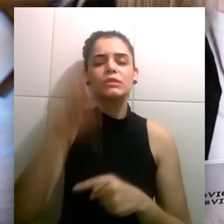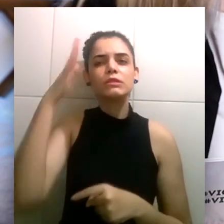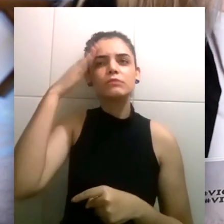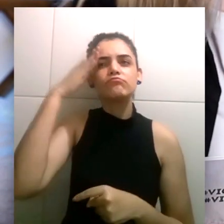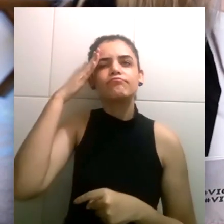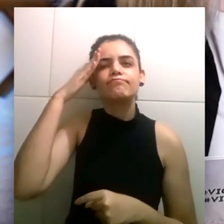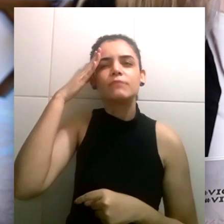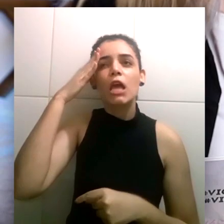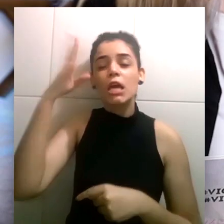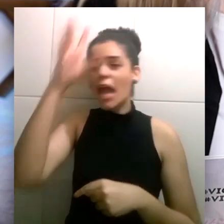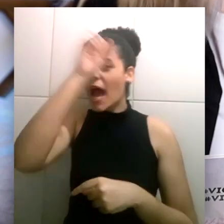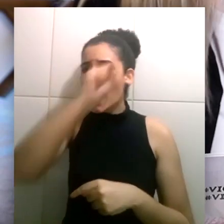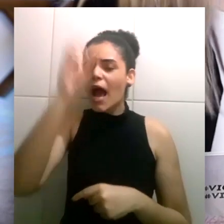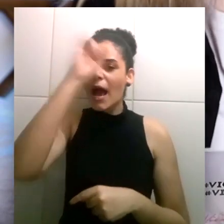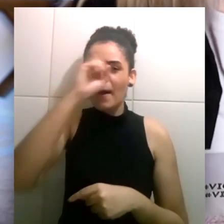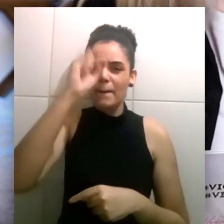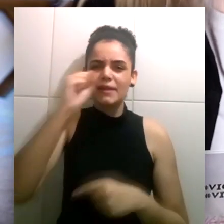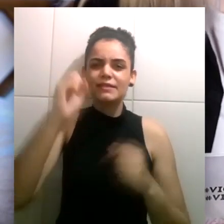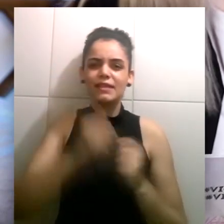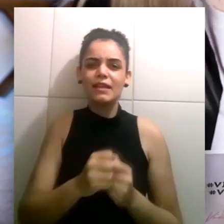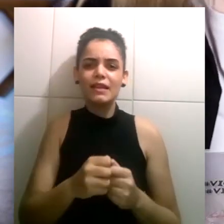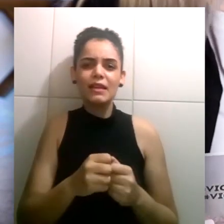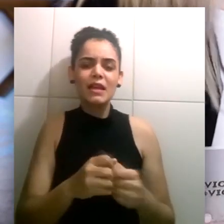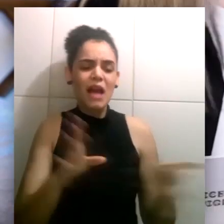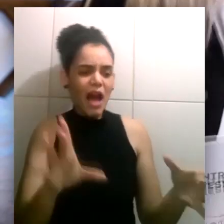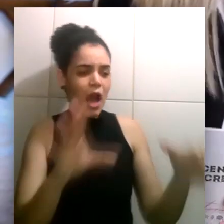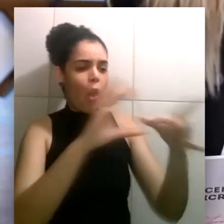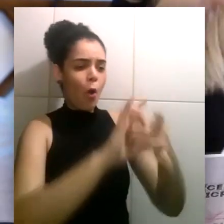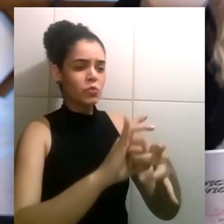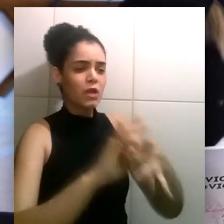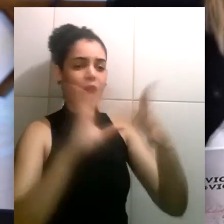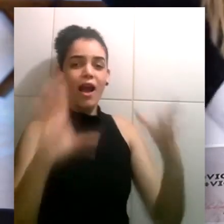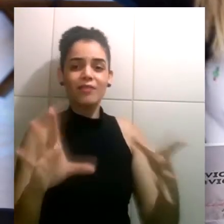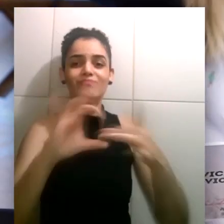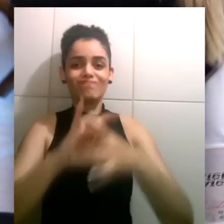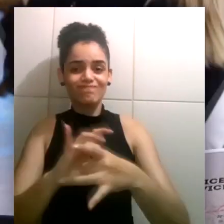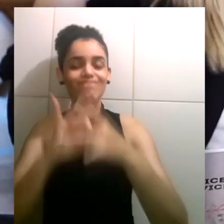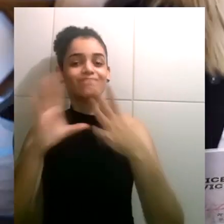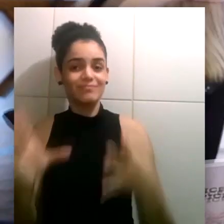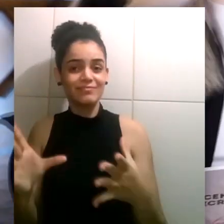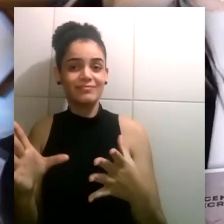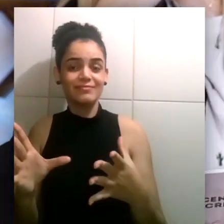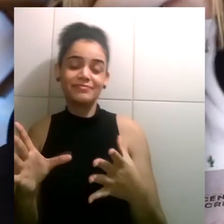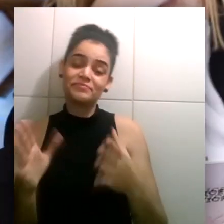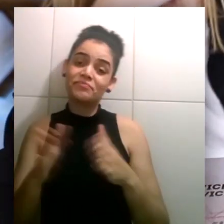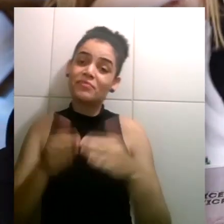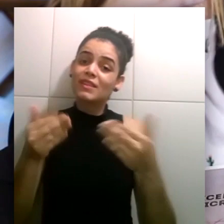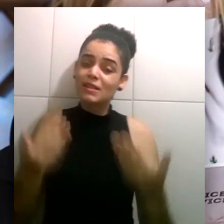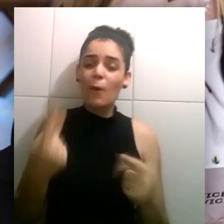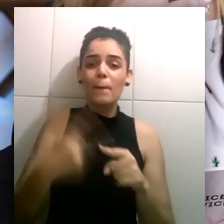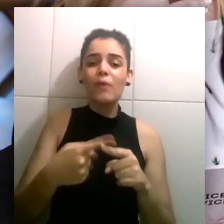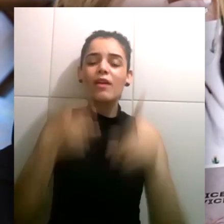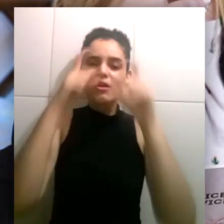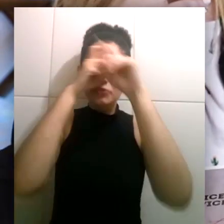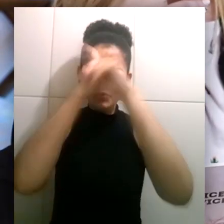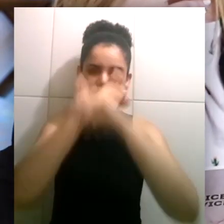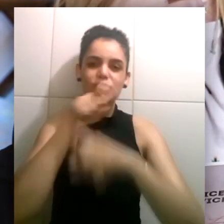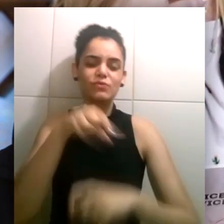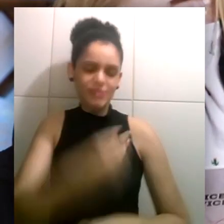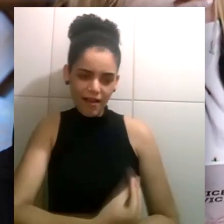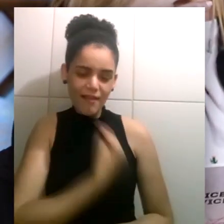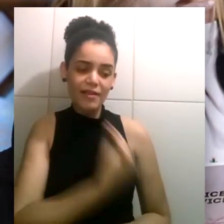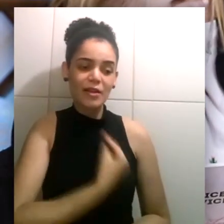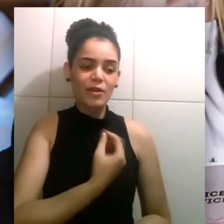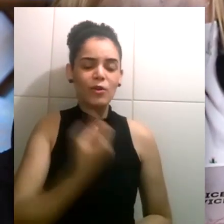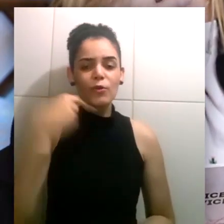a agarrar e desagarrar, Sim. né? Apegar e desapegar. Yeah. Se você não apega, você não vive. Se você não desapega, você não